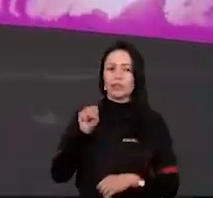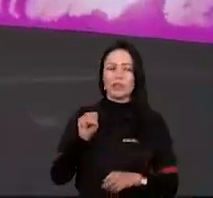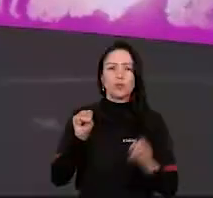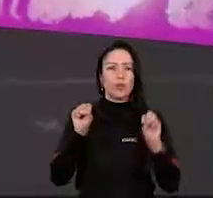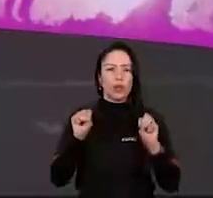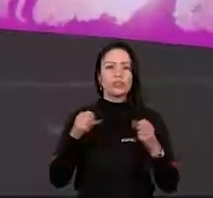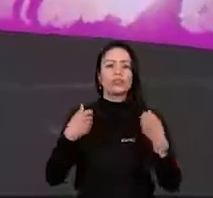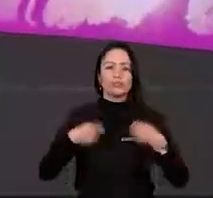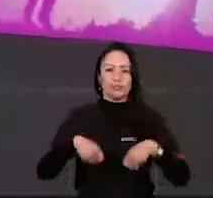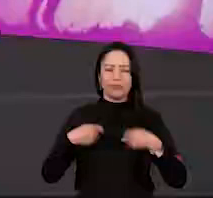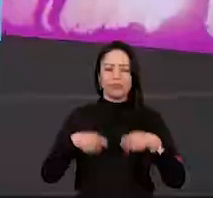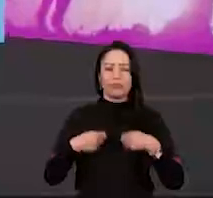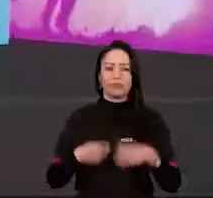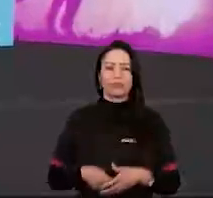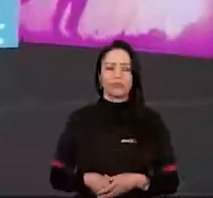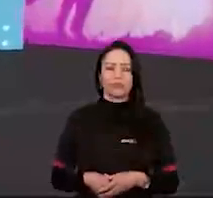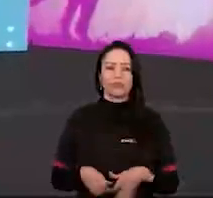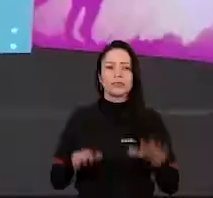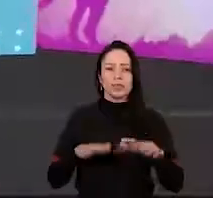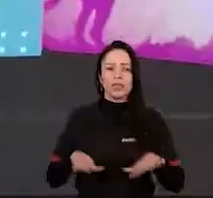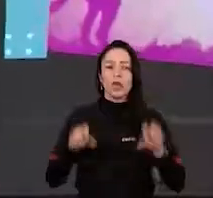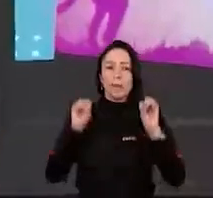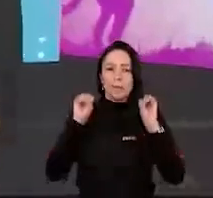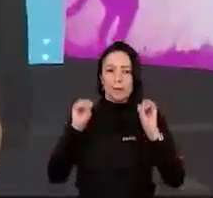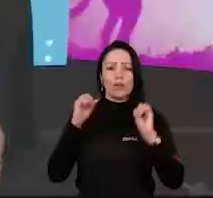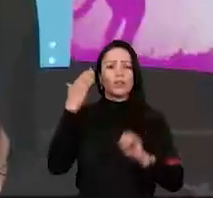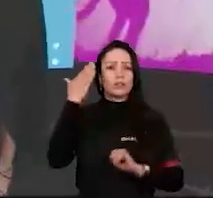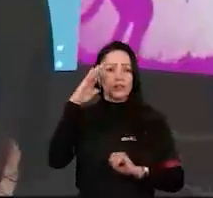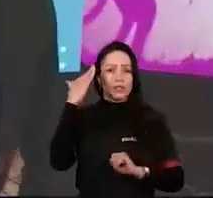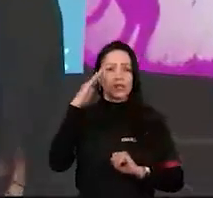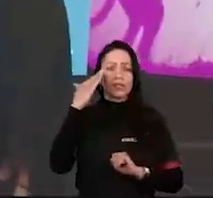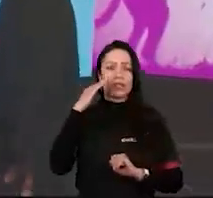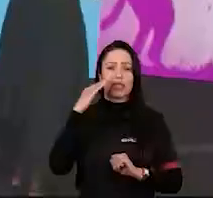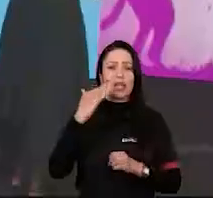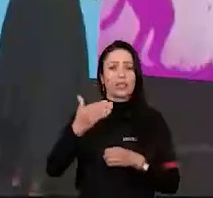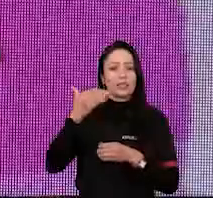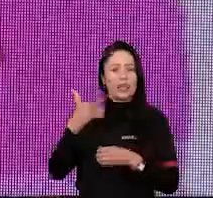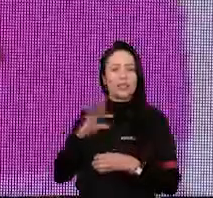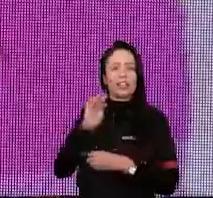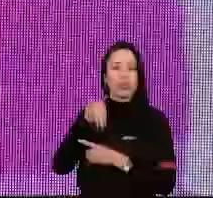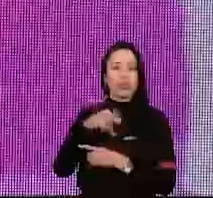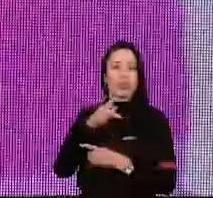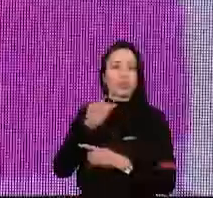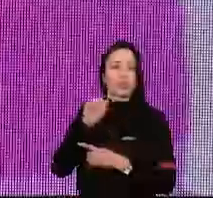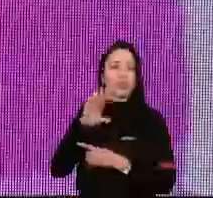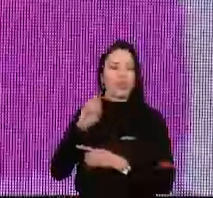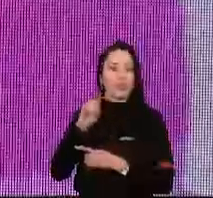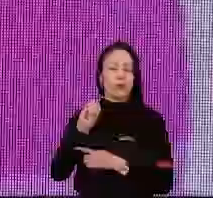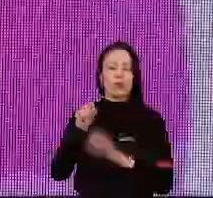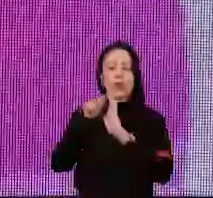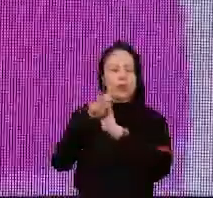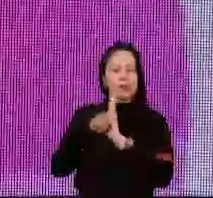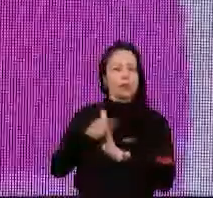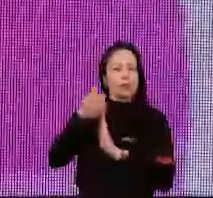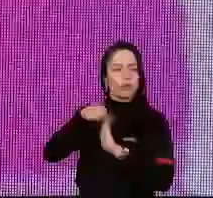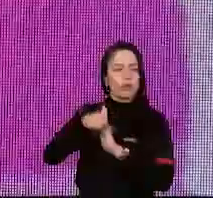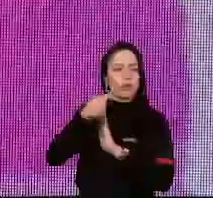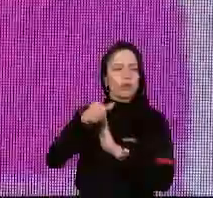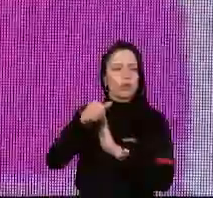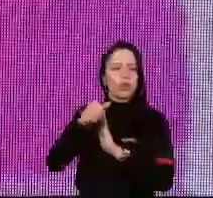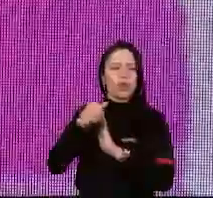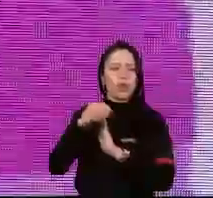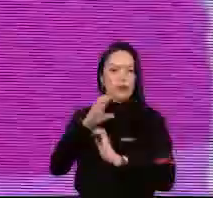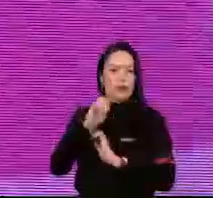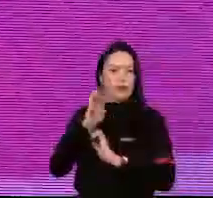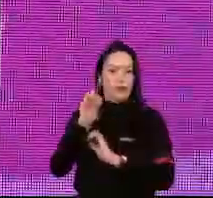uma necessidade para a gente poder entender o que tem atrás desse tímpano, visto que a gente não avalia o tímpano desses animais através